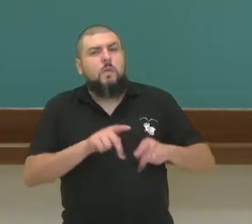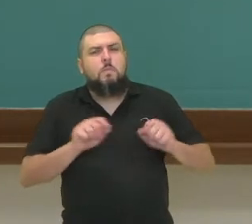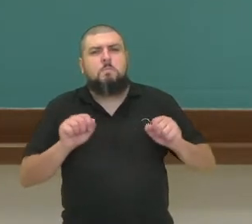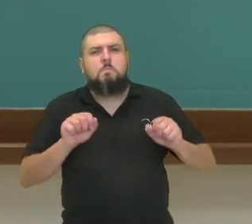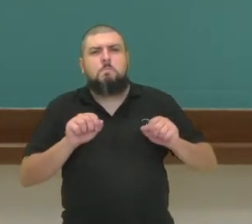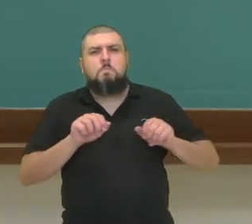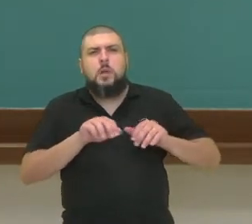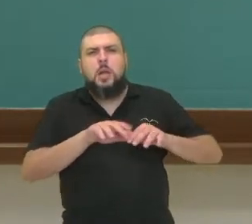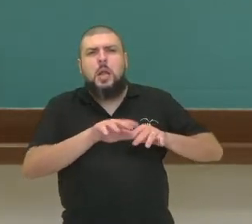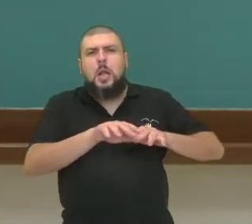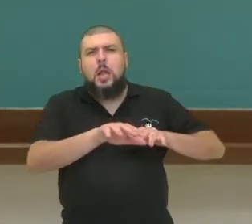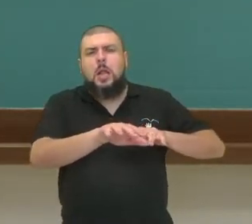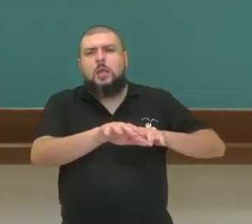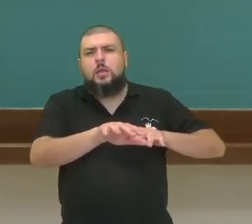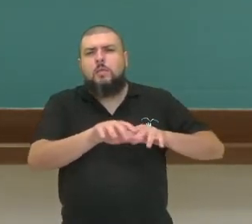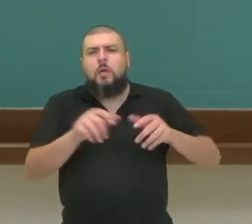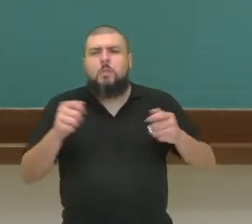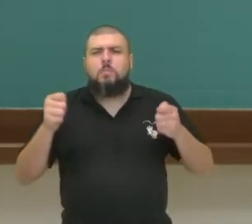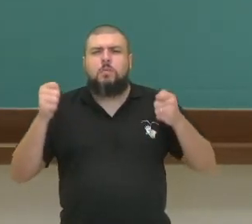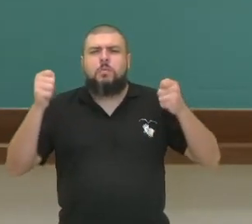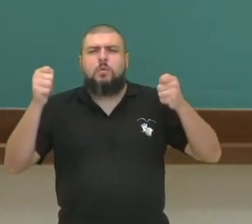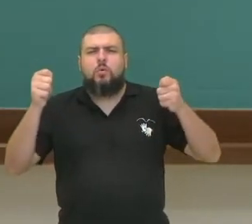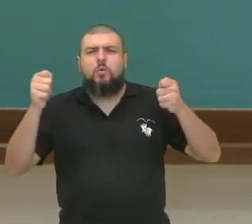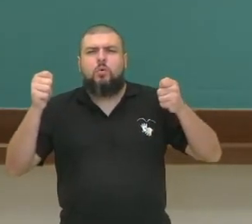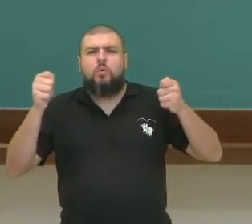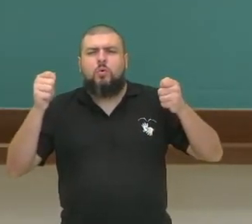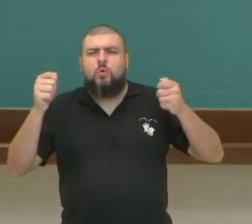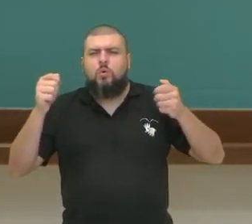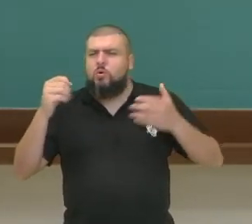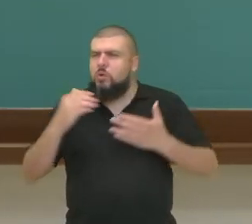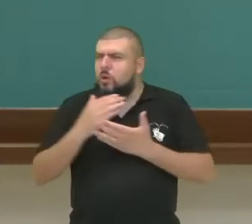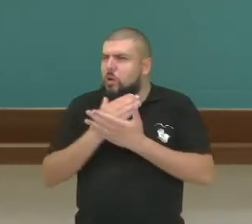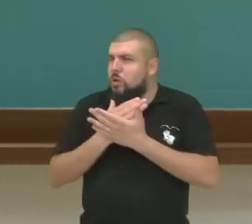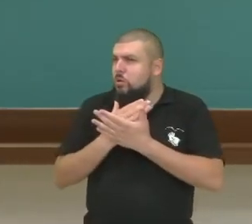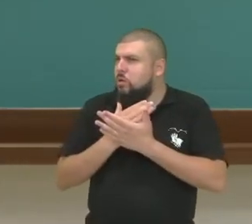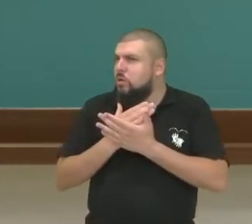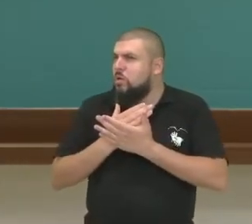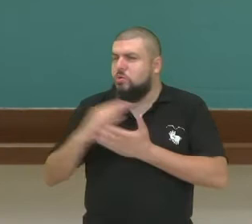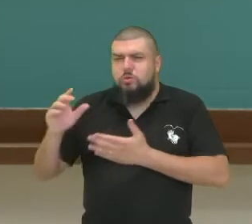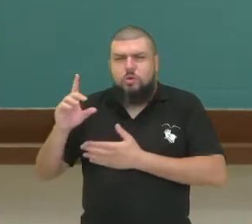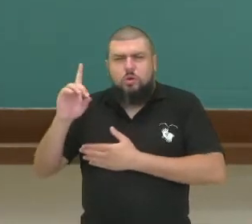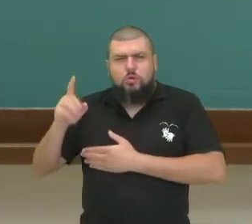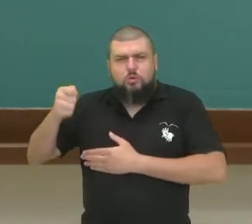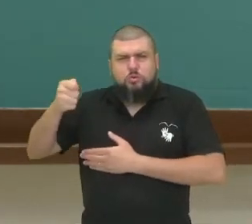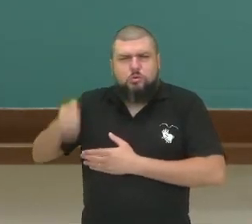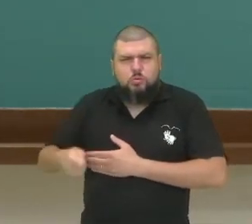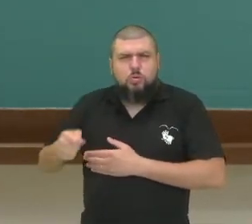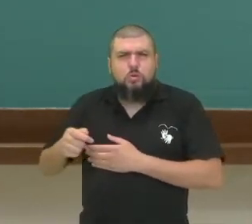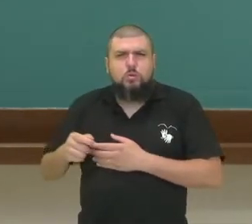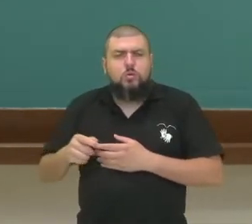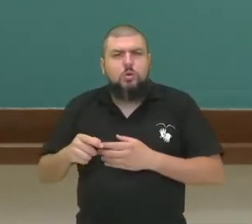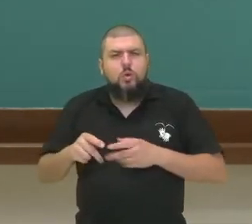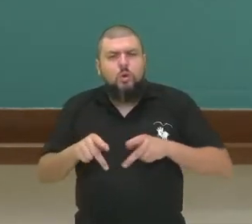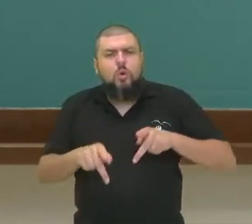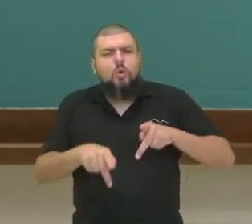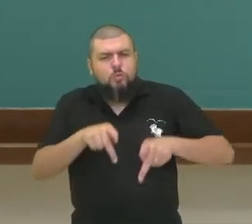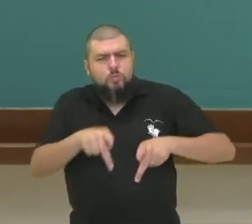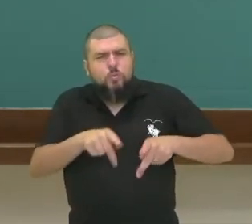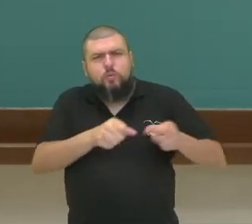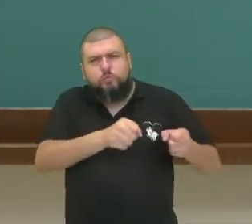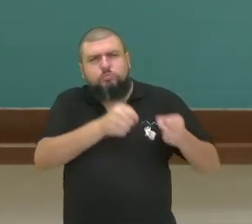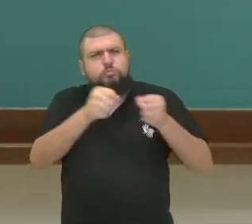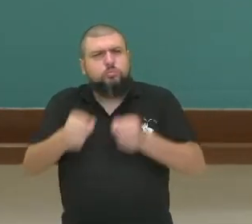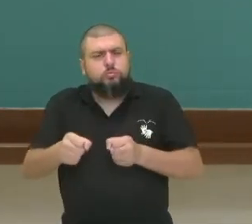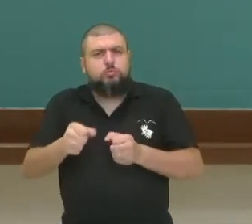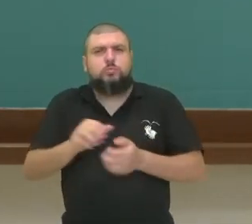faixa aqui escrito abaixo a ditadura, povo no poder. E não é a única, há outras faixas aí em defesa da liberdade,